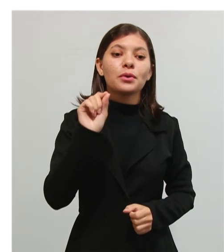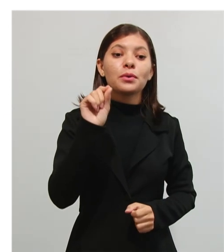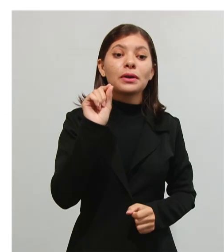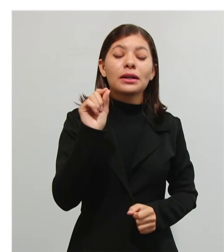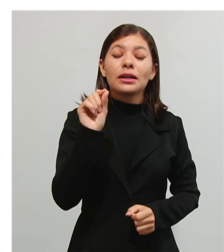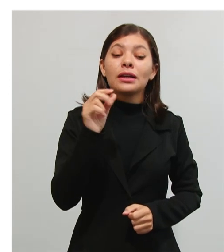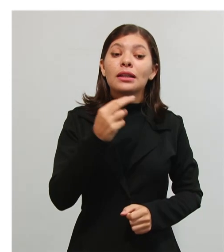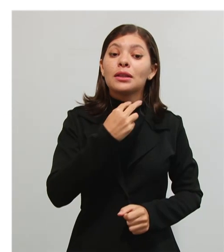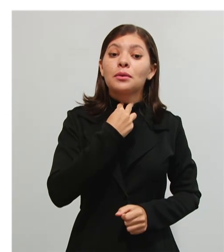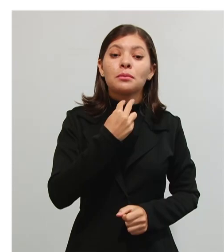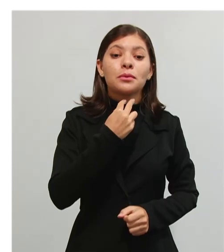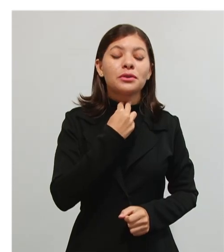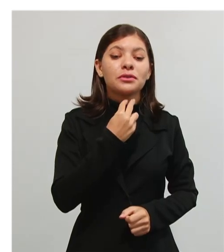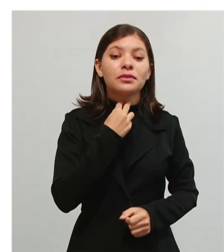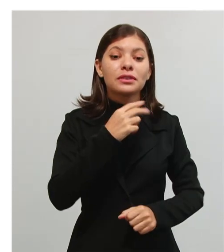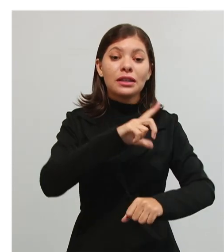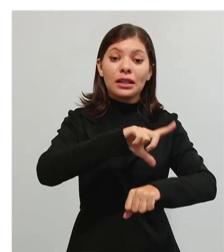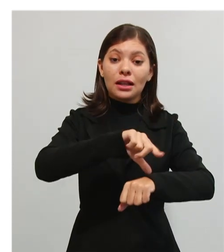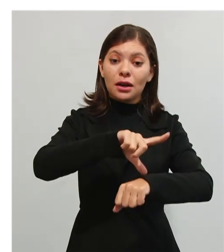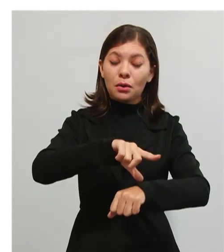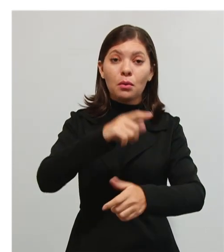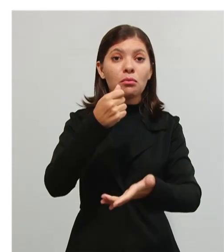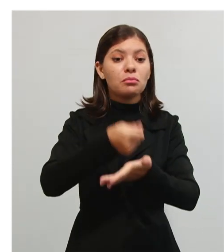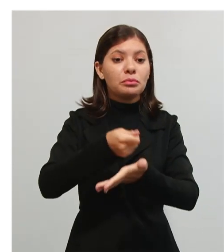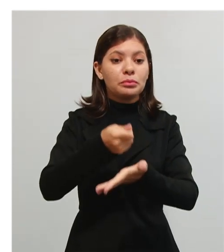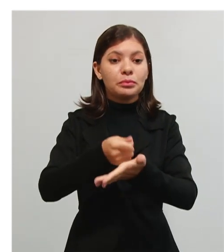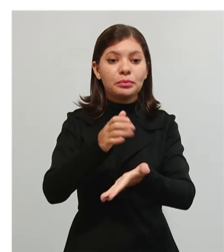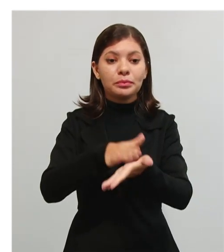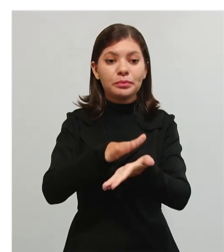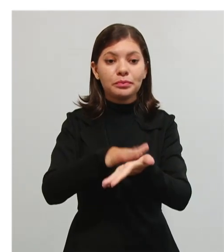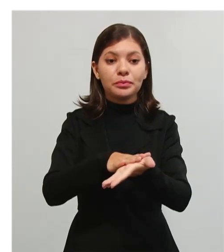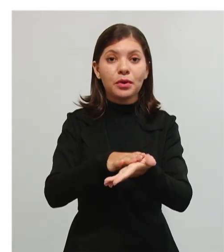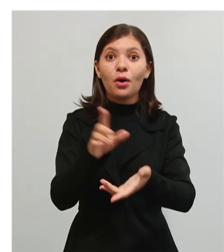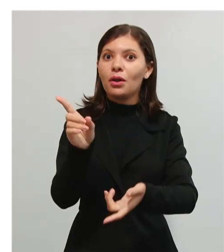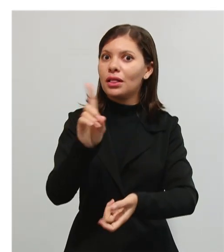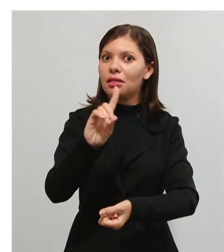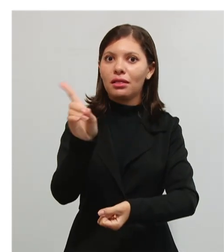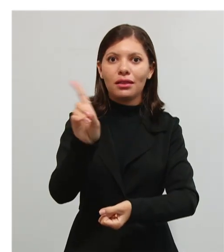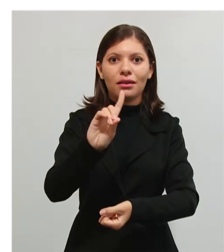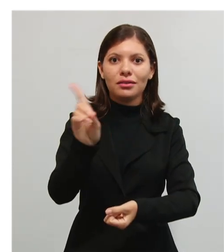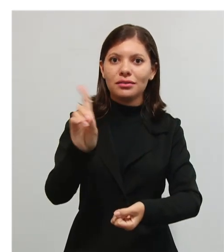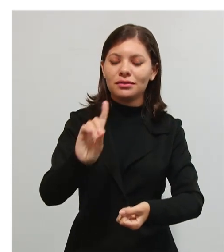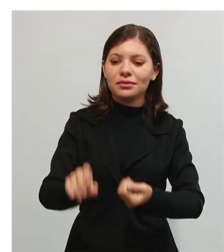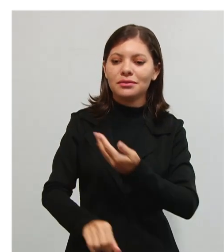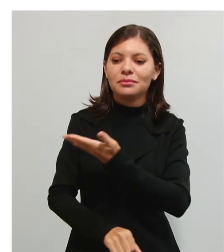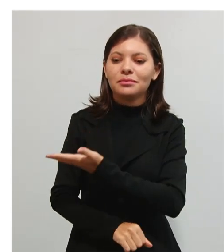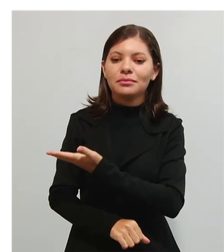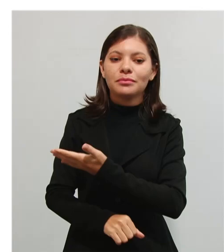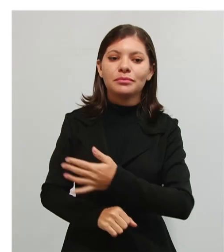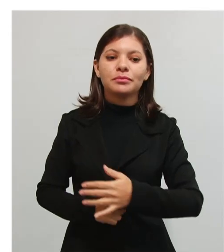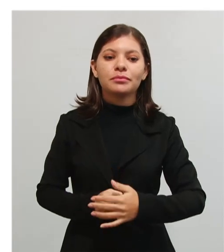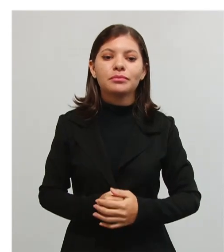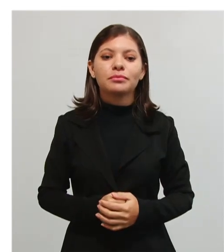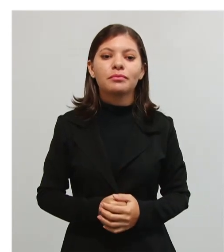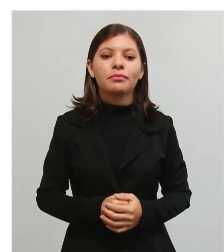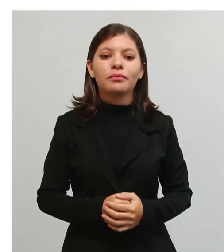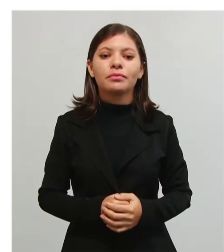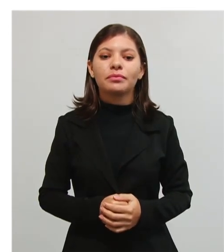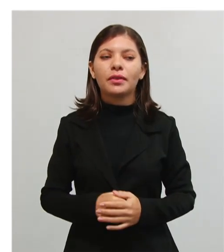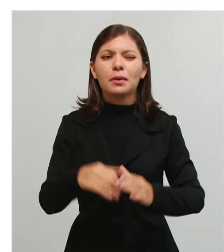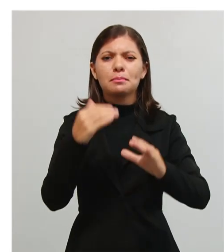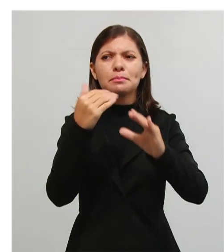fazer no momento da cobrança? Mais uma vez, pessoal, não faça isso. Não deixe